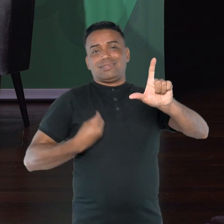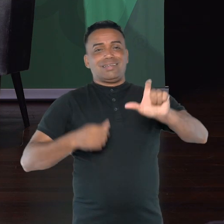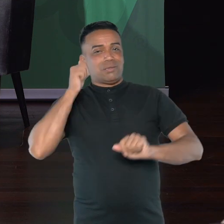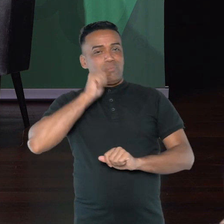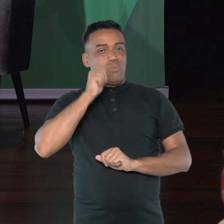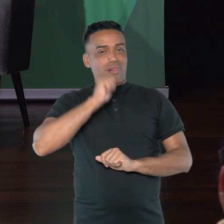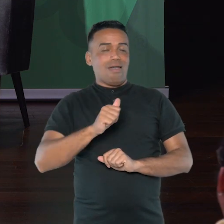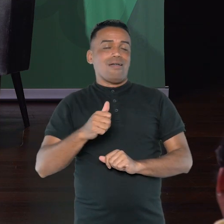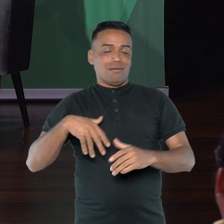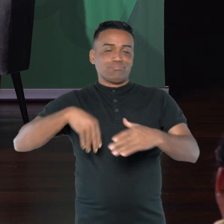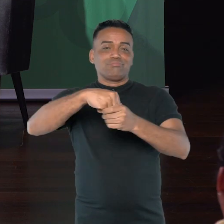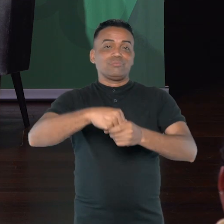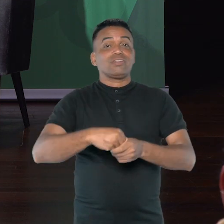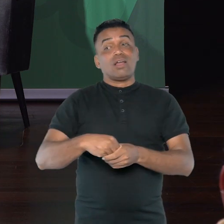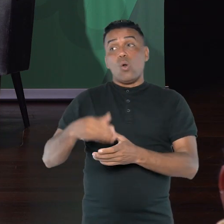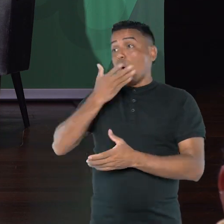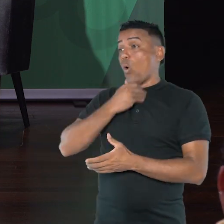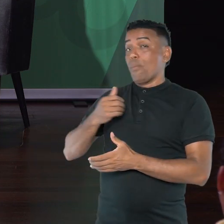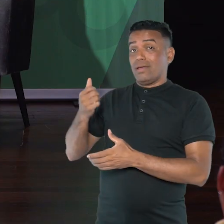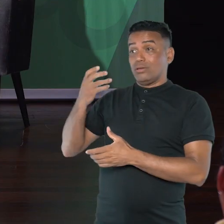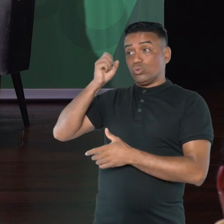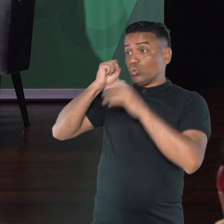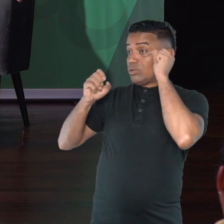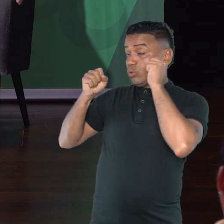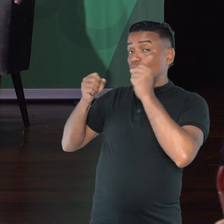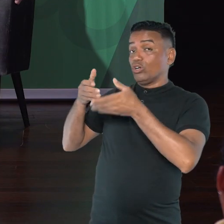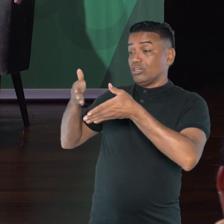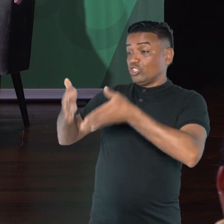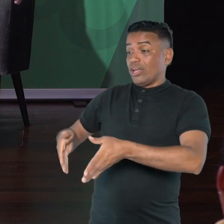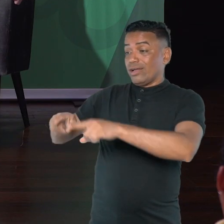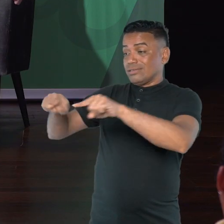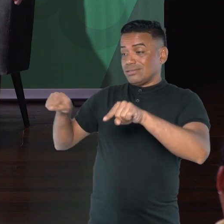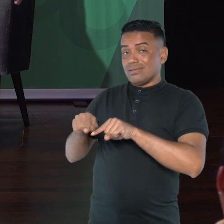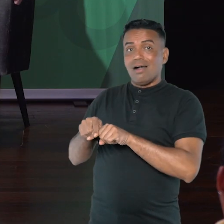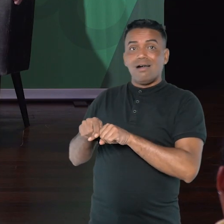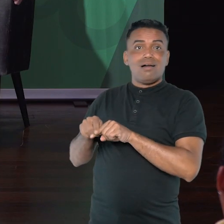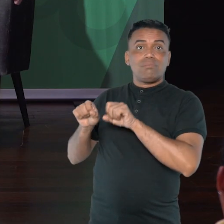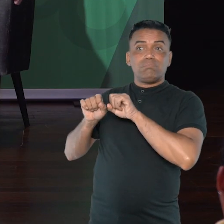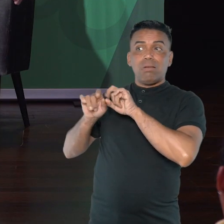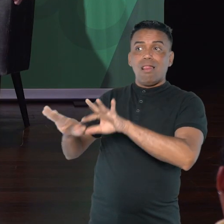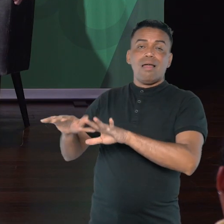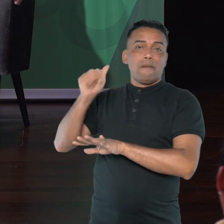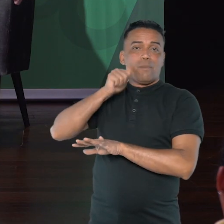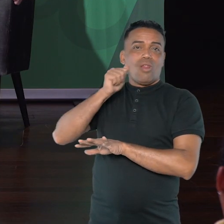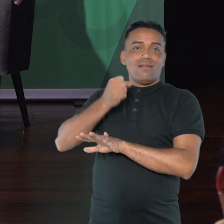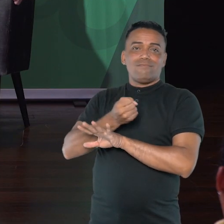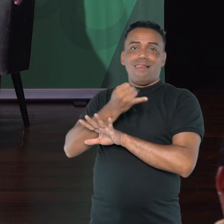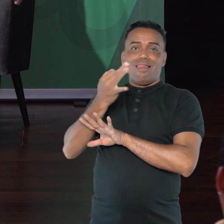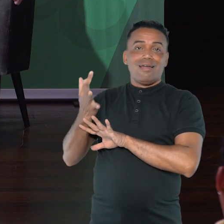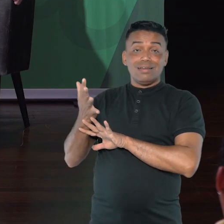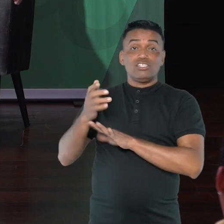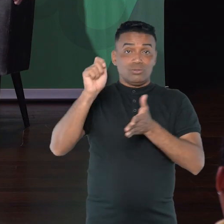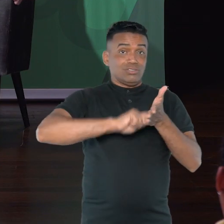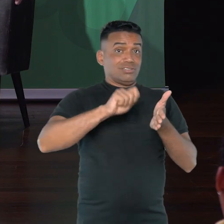muito incrível, que é quando o escutador chega para trabalhar, a sala está tomada de mulheres que